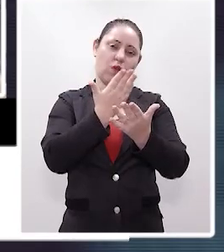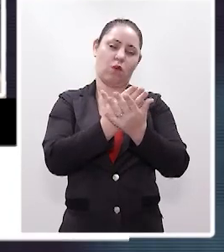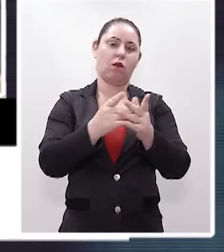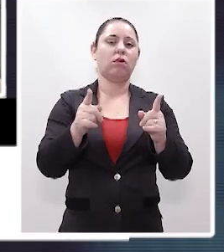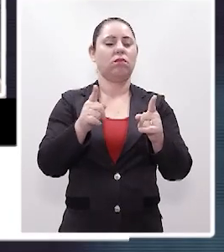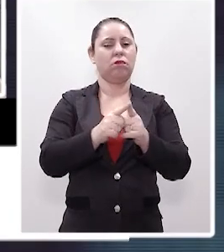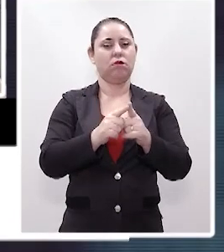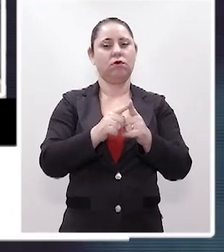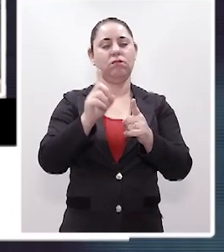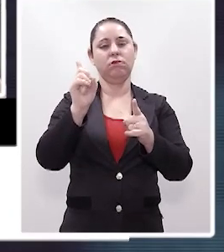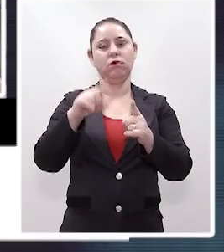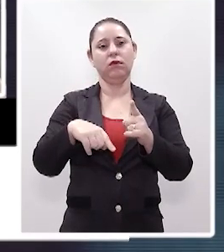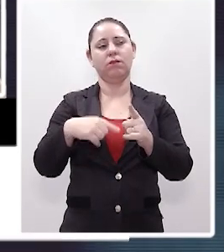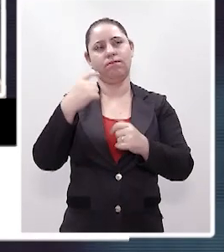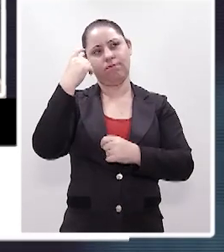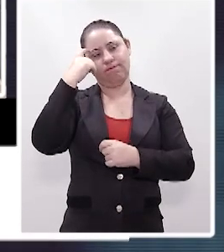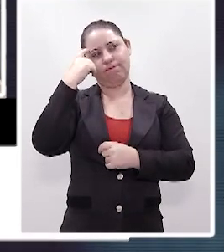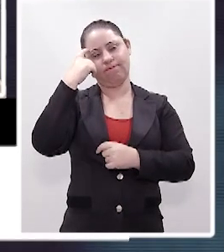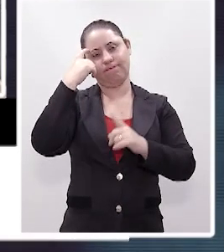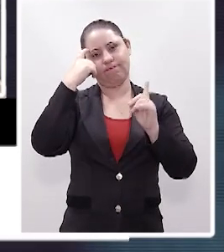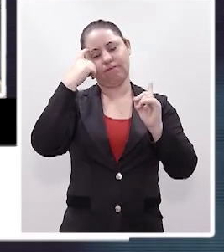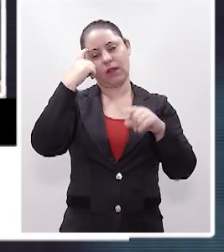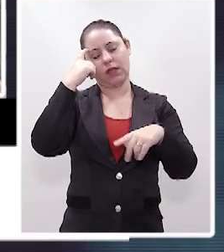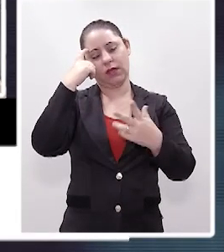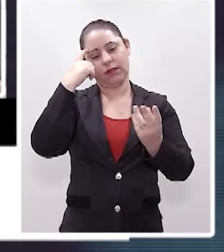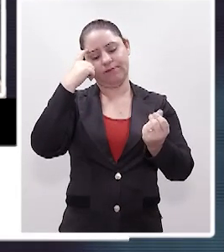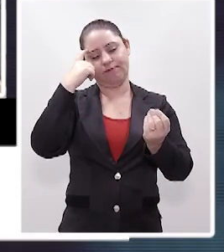estudos. Então, assim, eu